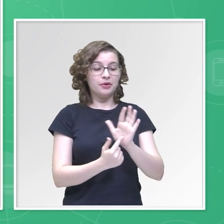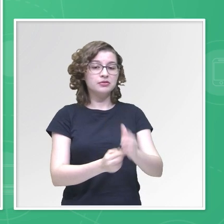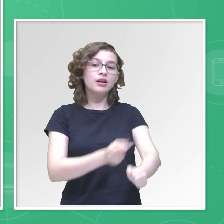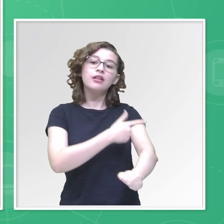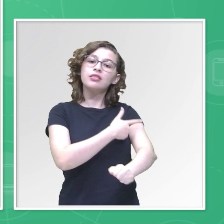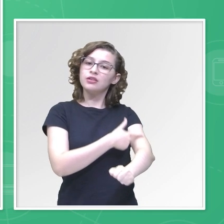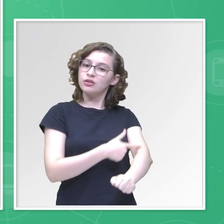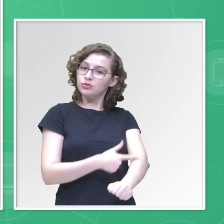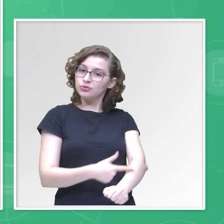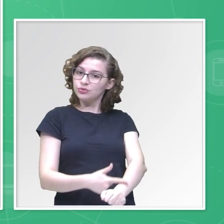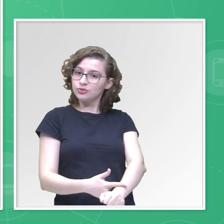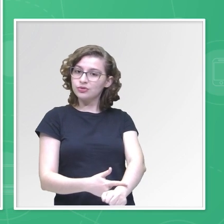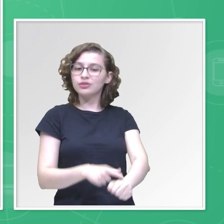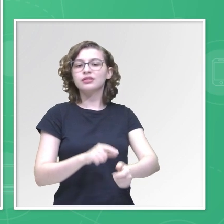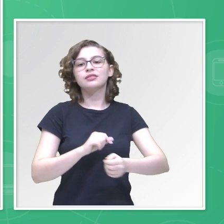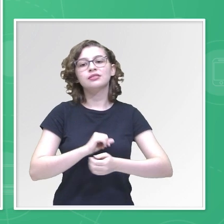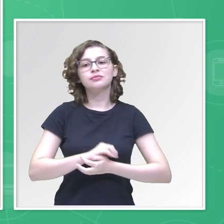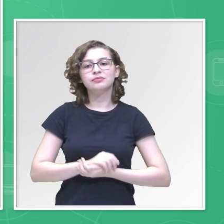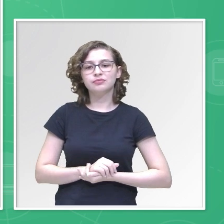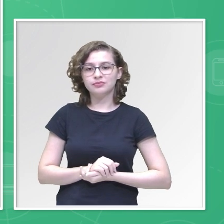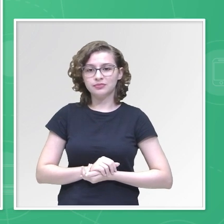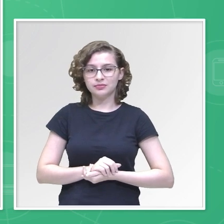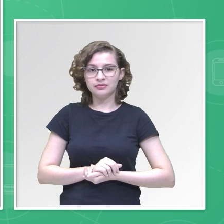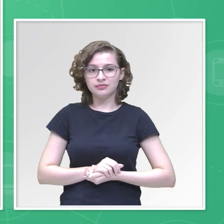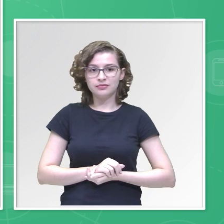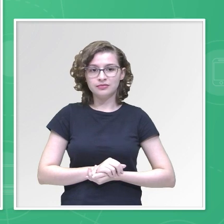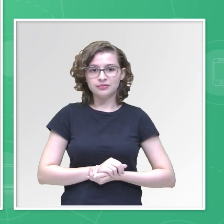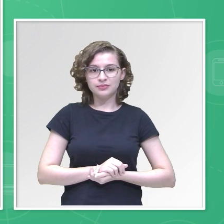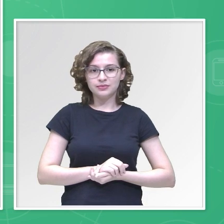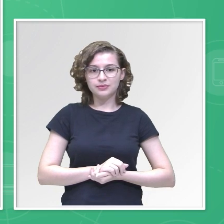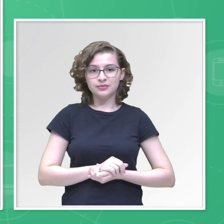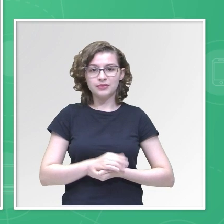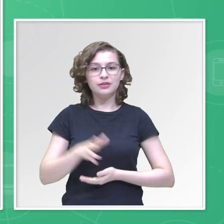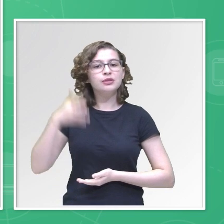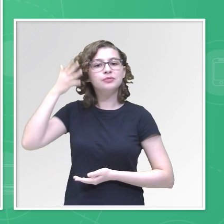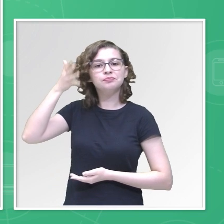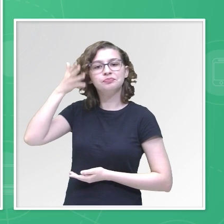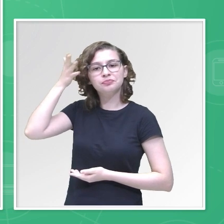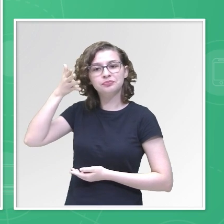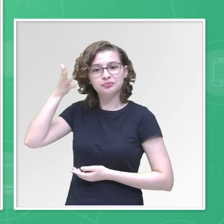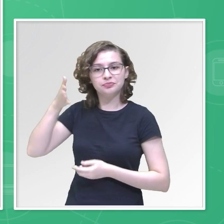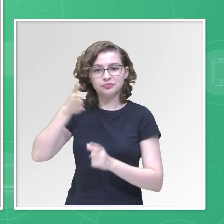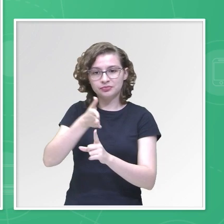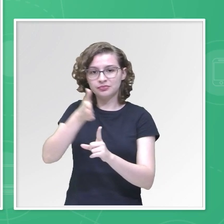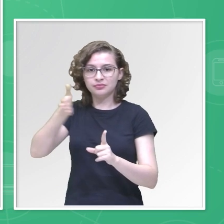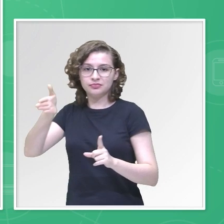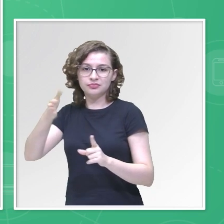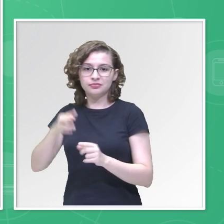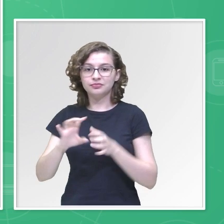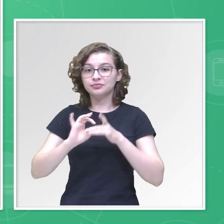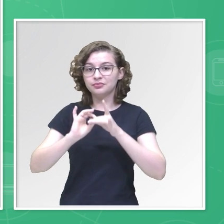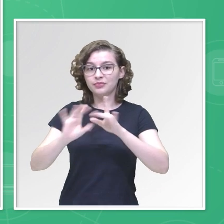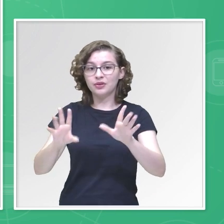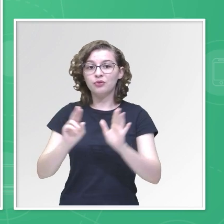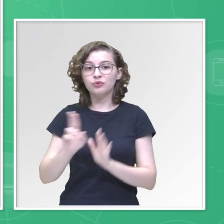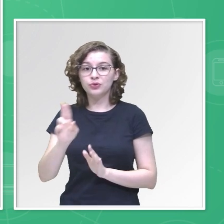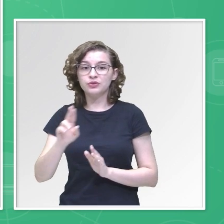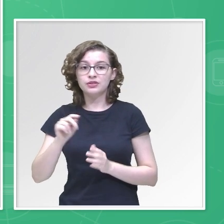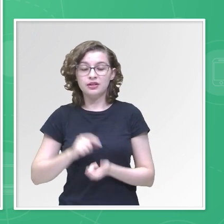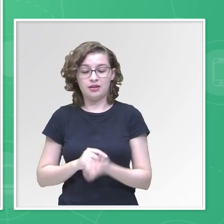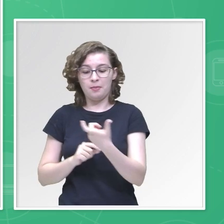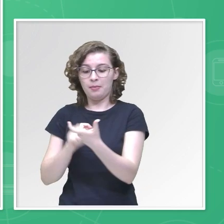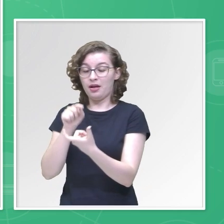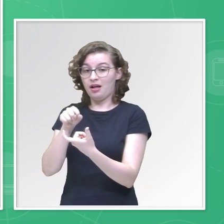consideração minha senhora então gente aí nesse discurso indireto livre foi utilizada o que a